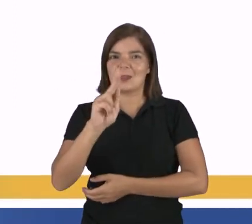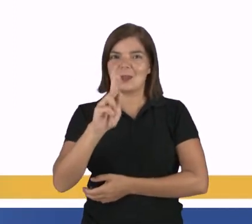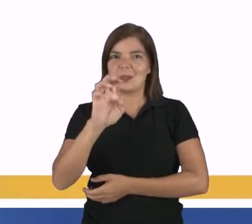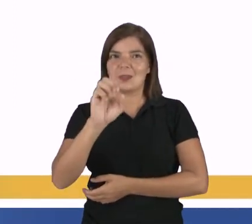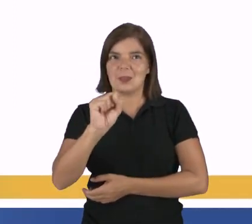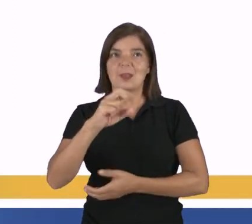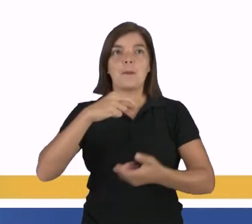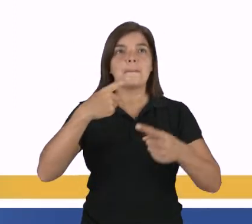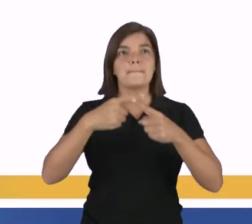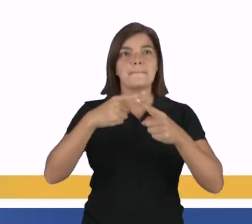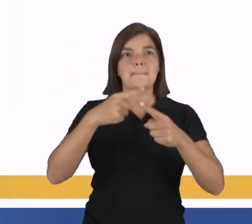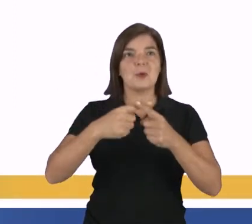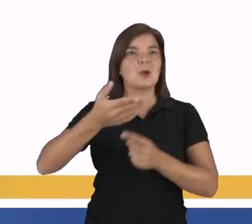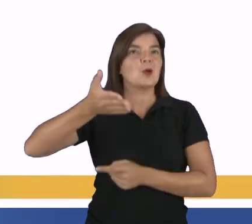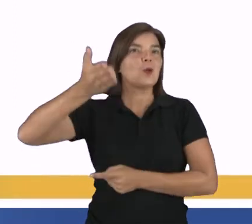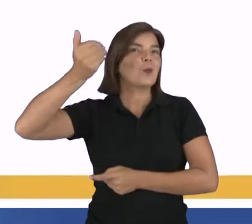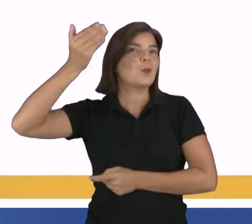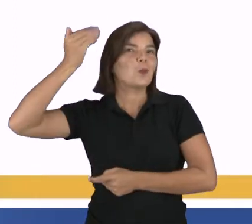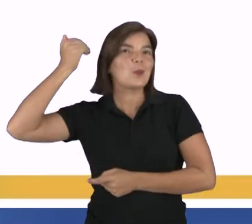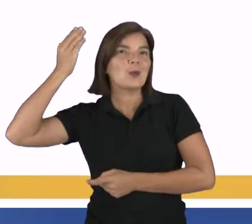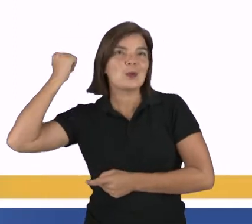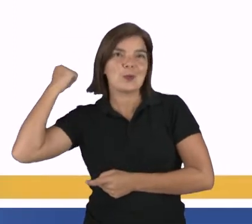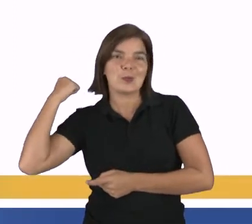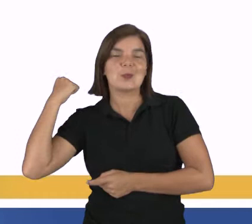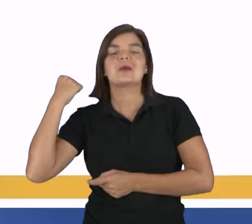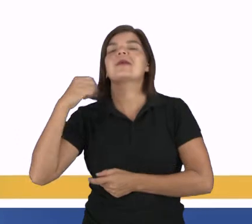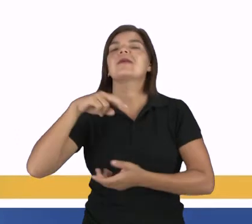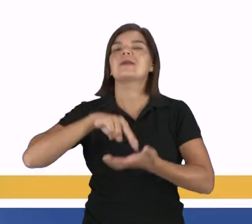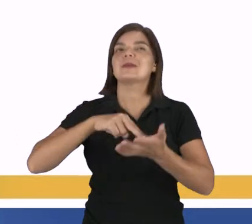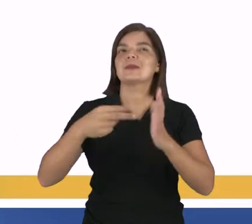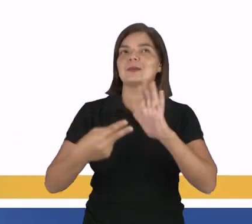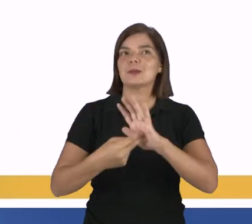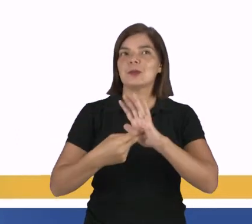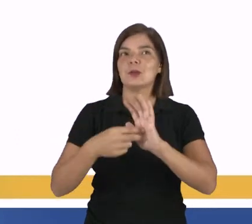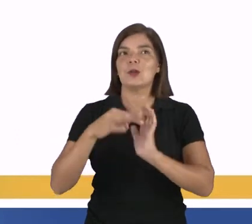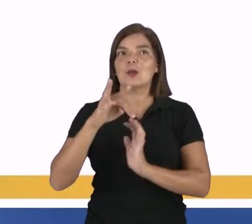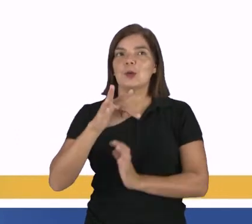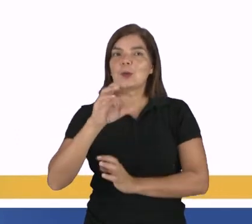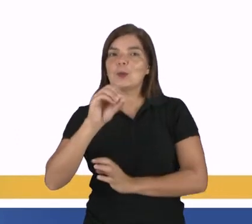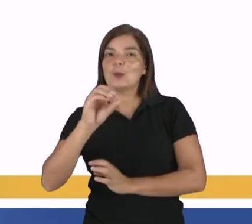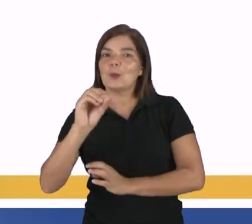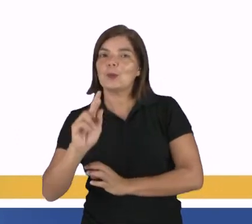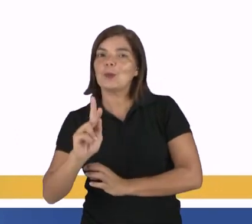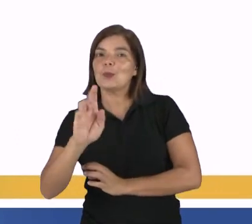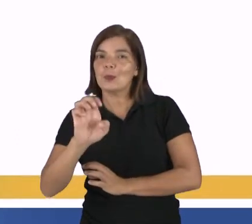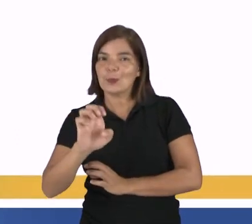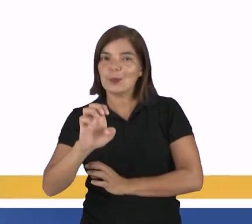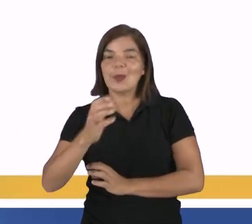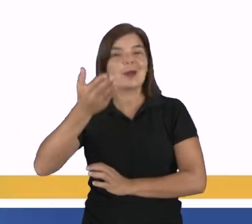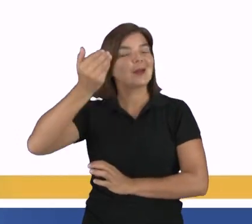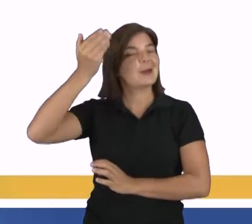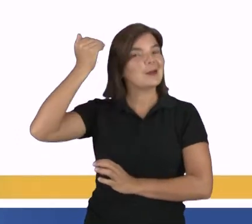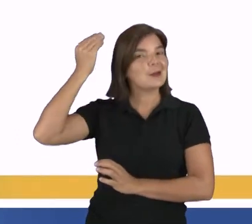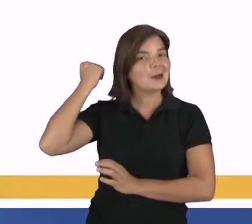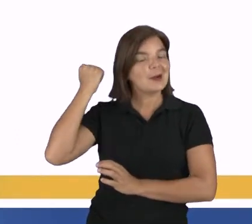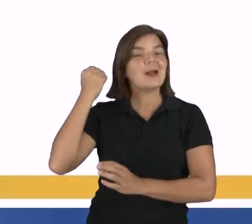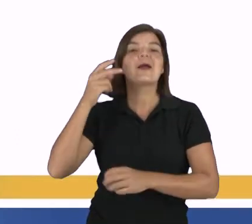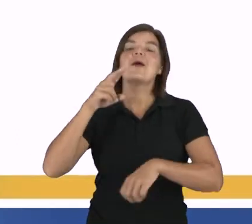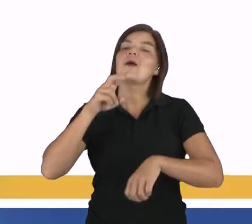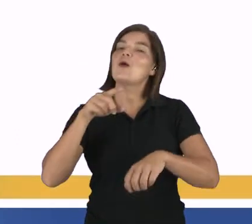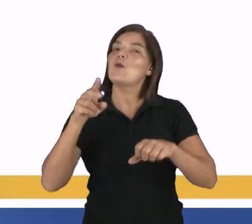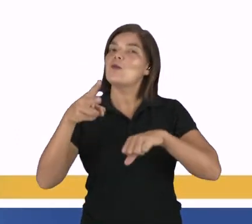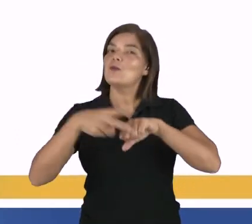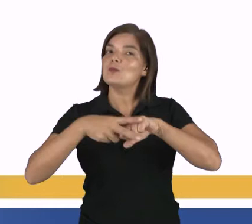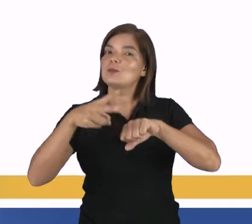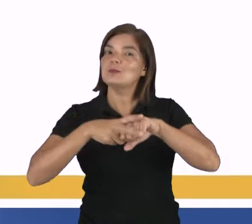took, porque o passado do verbo take é took, ok? Lembrando que é um verbo irregular, então